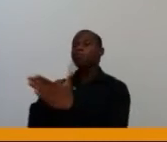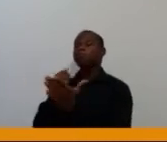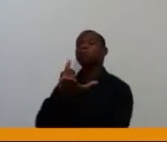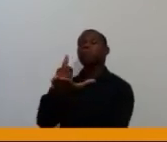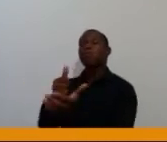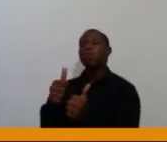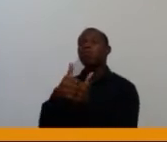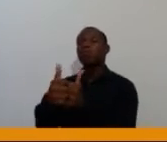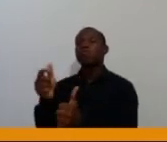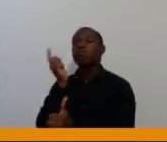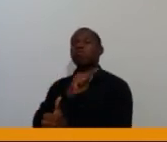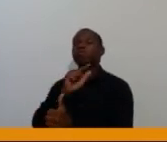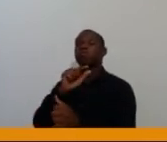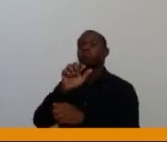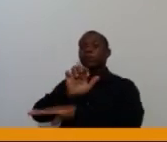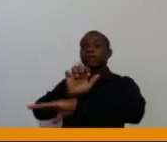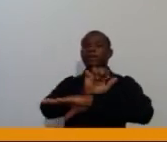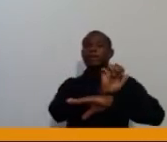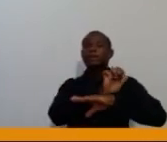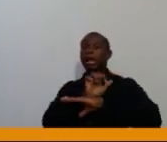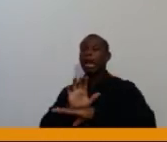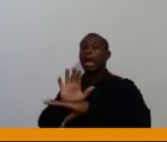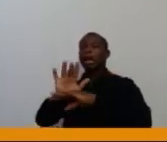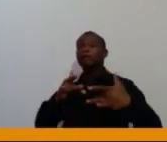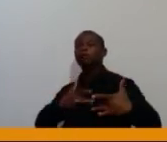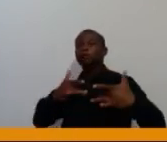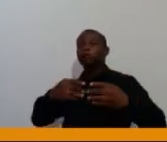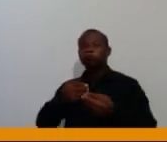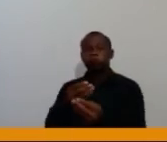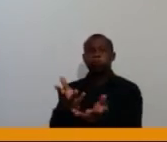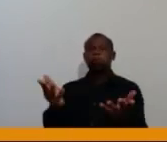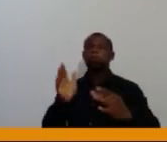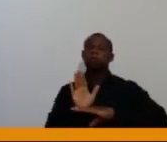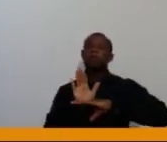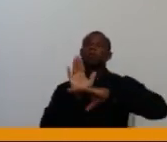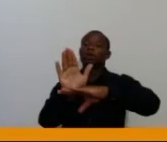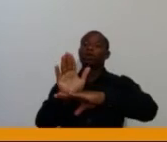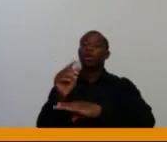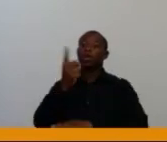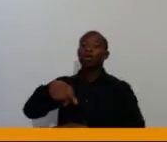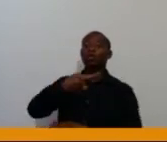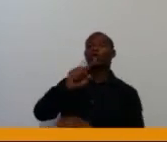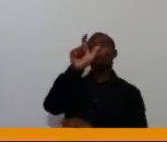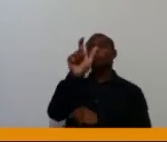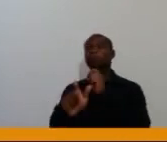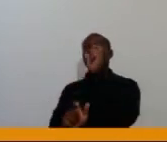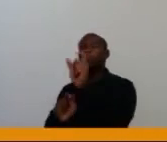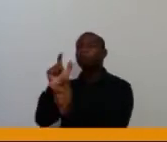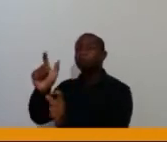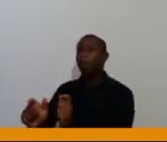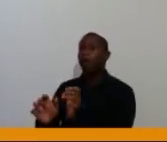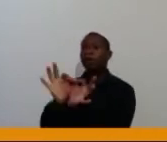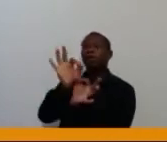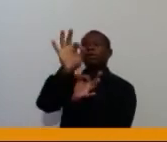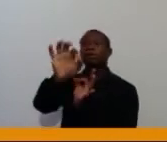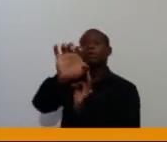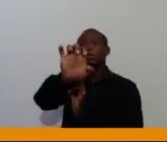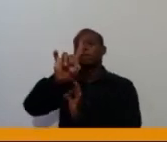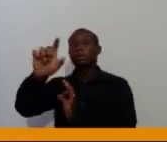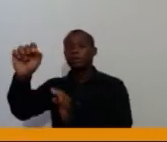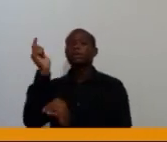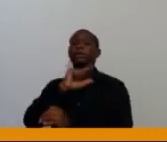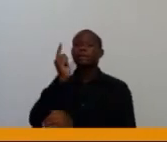os estados. Tem um modelo de assistência digital para migração para o e-commerce, também foi feito por um